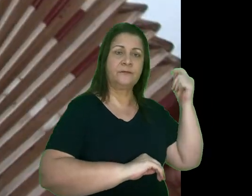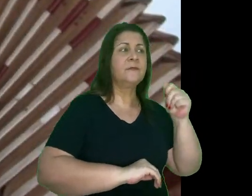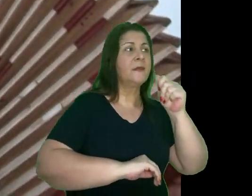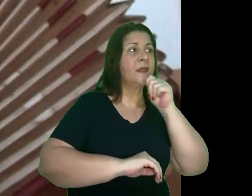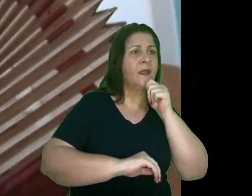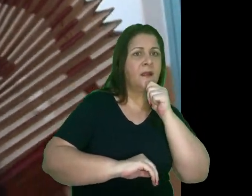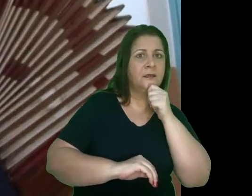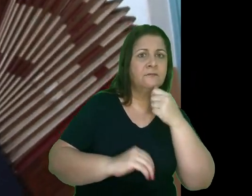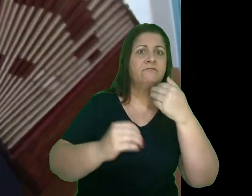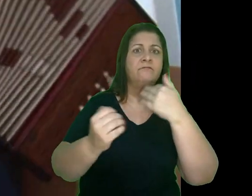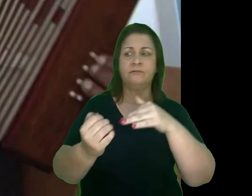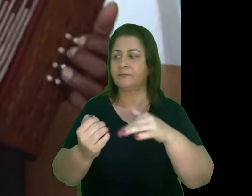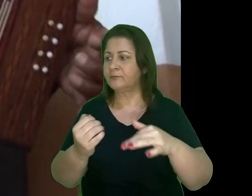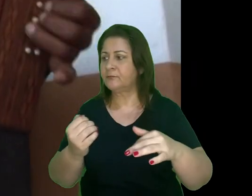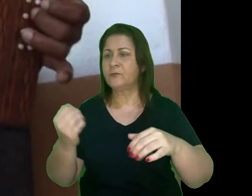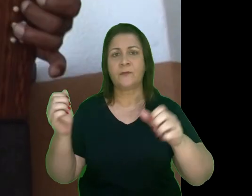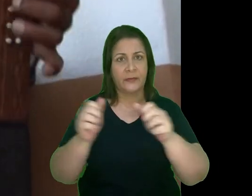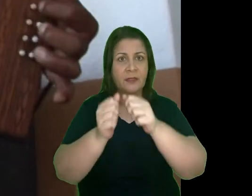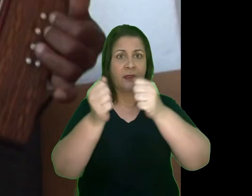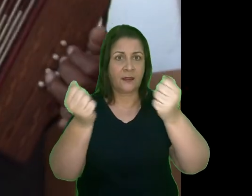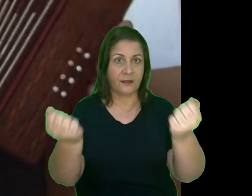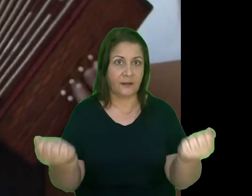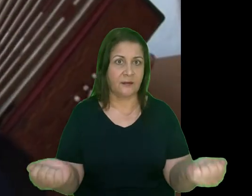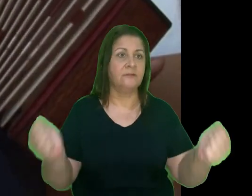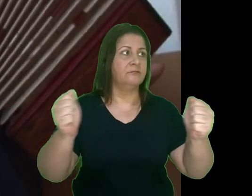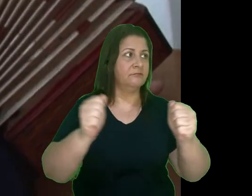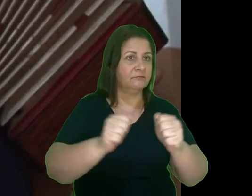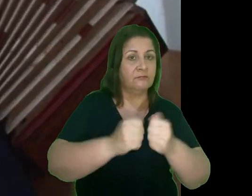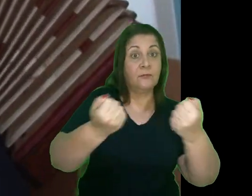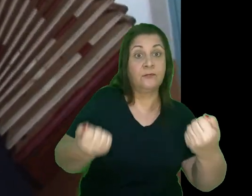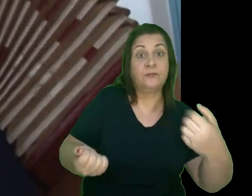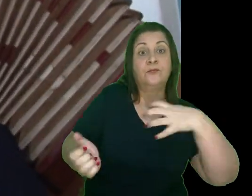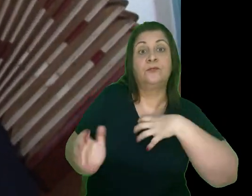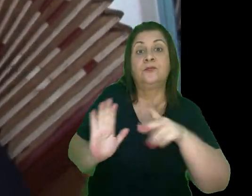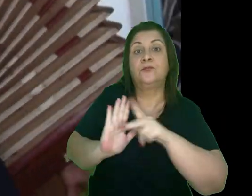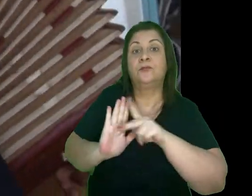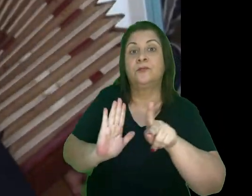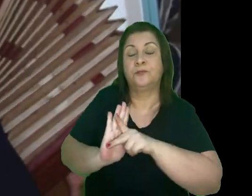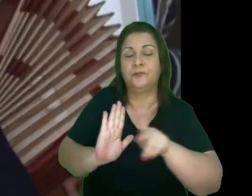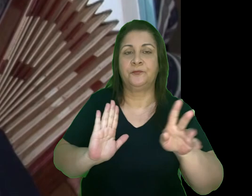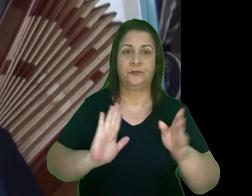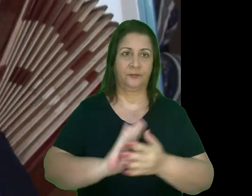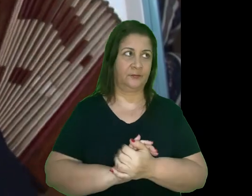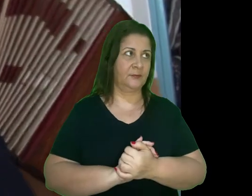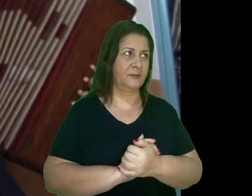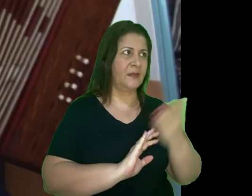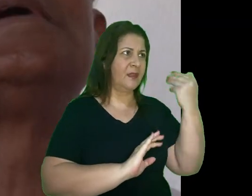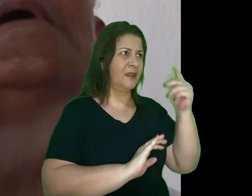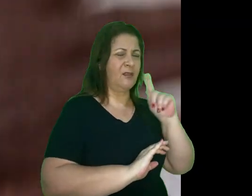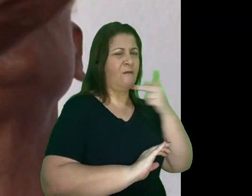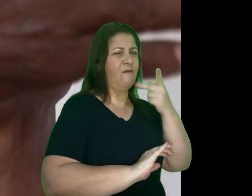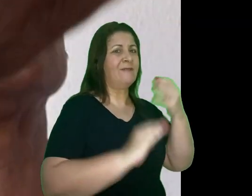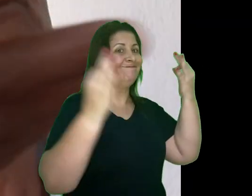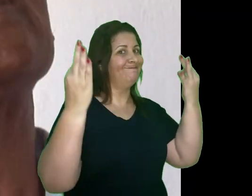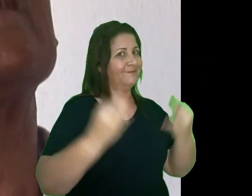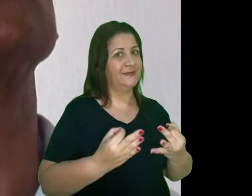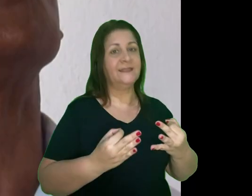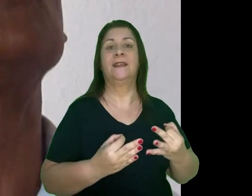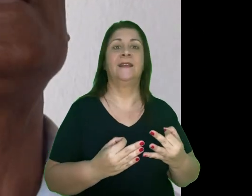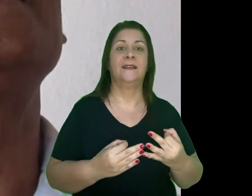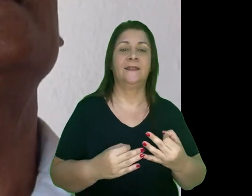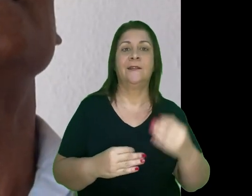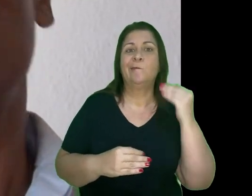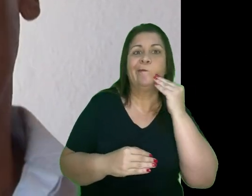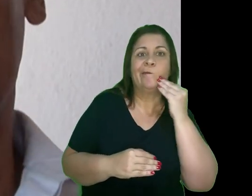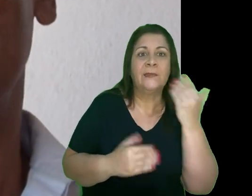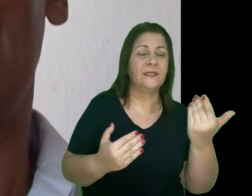Os mais antigos ainda tocam a harmônica de oito baixos, que eles têm um jeito próprio de chamar. E o pessoal não falava tão